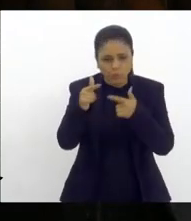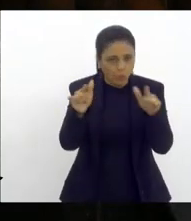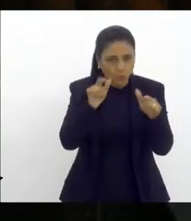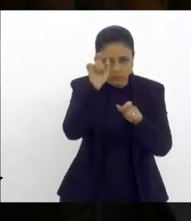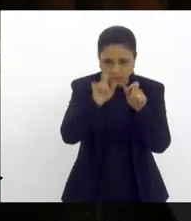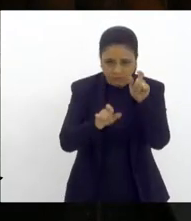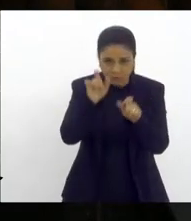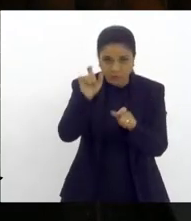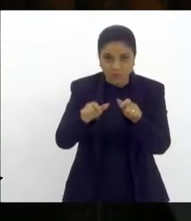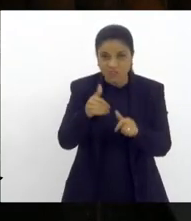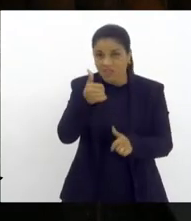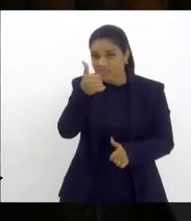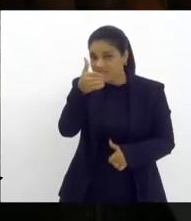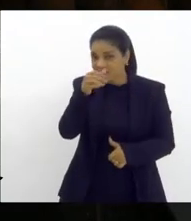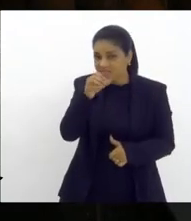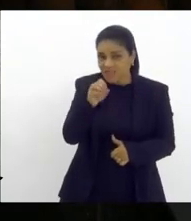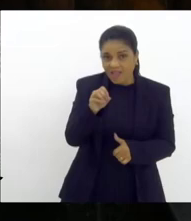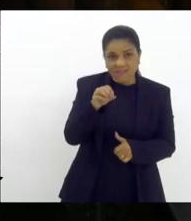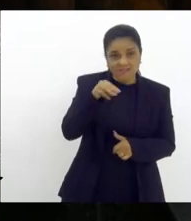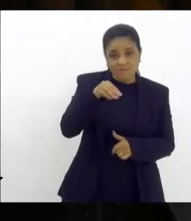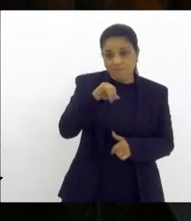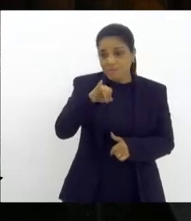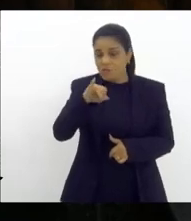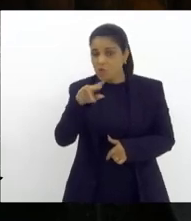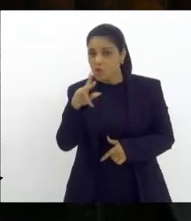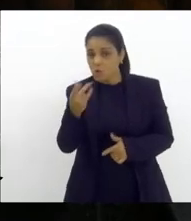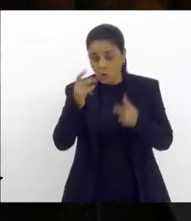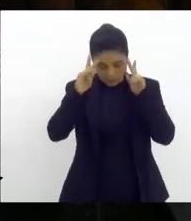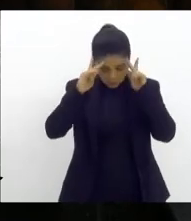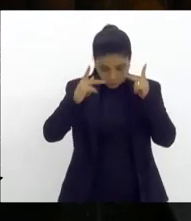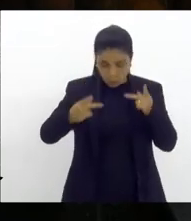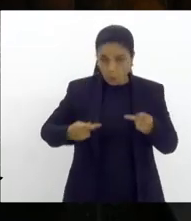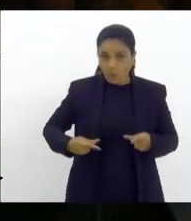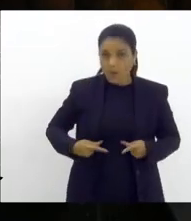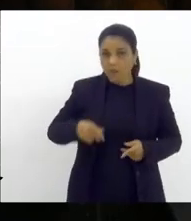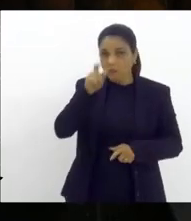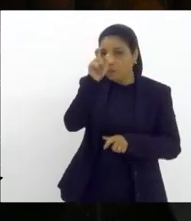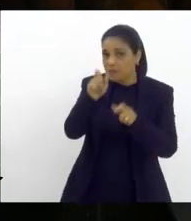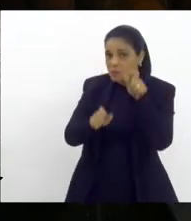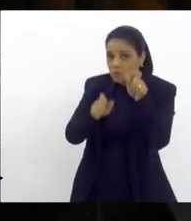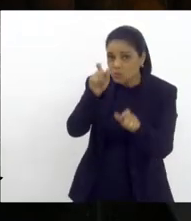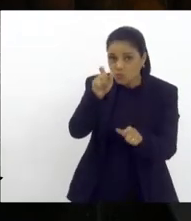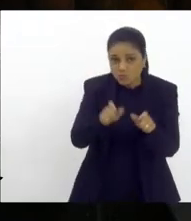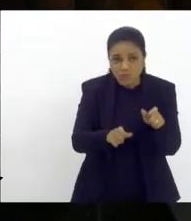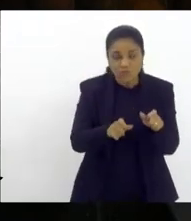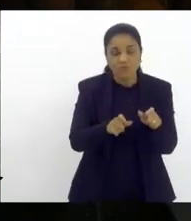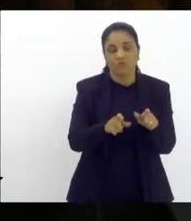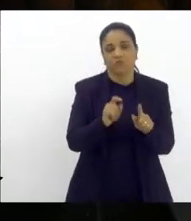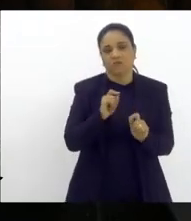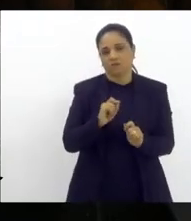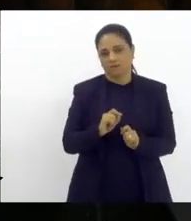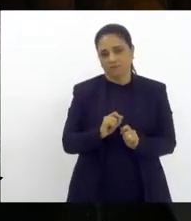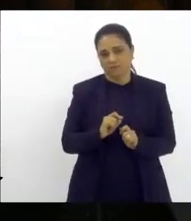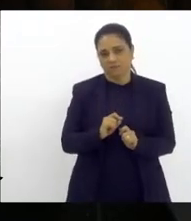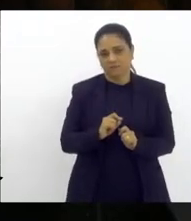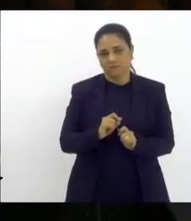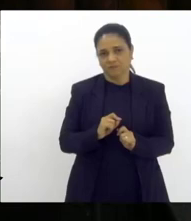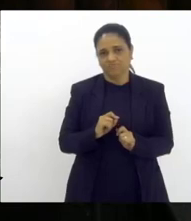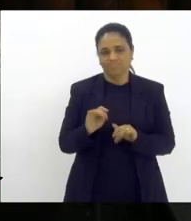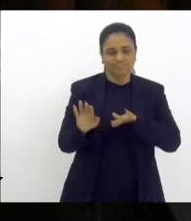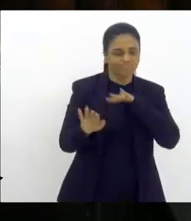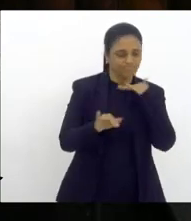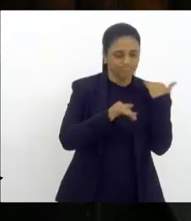10 milhões de seres humanos foram objeto do